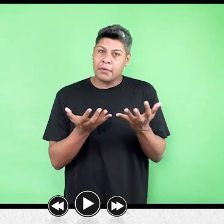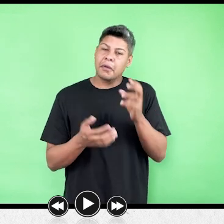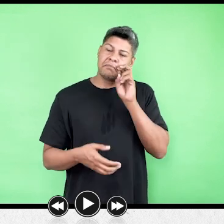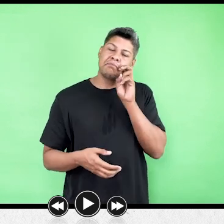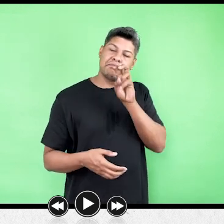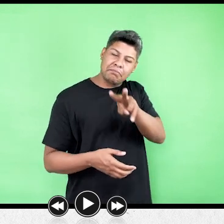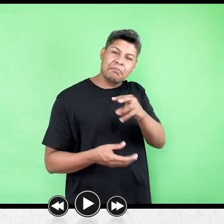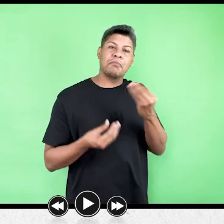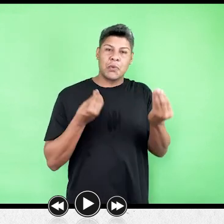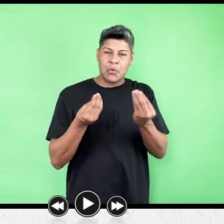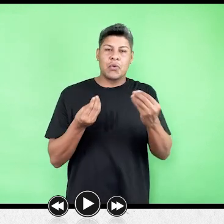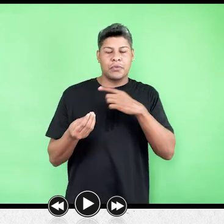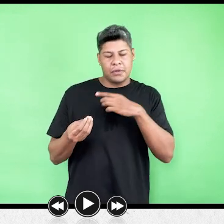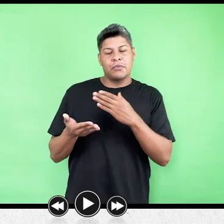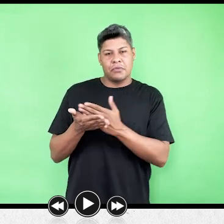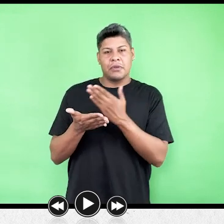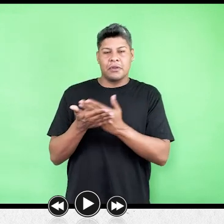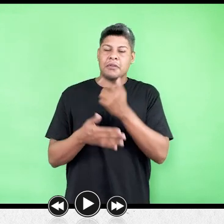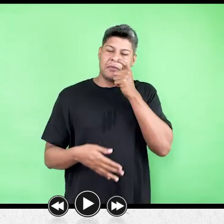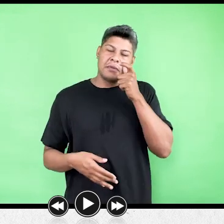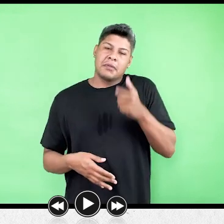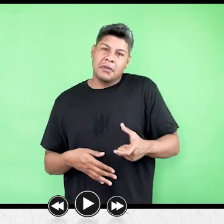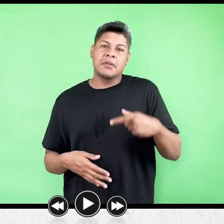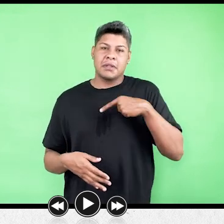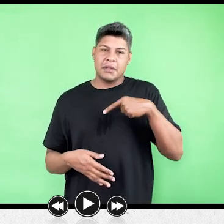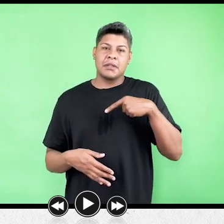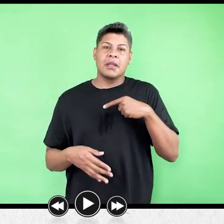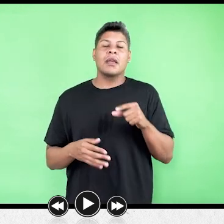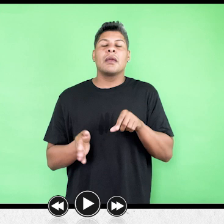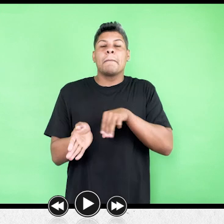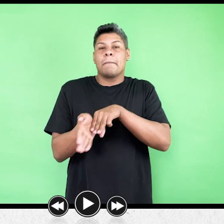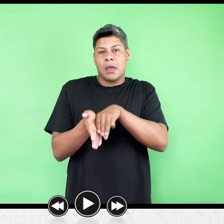consultar. Existe um livro bem interessante do Di Bernardi Dantas sobre os